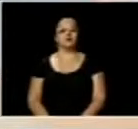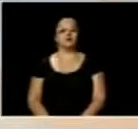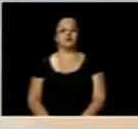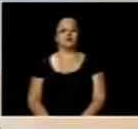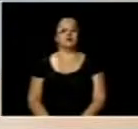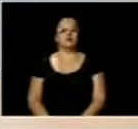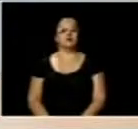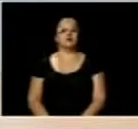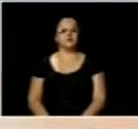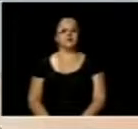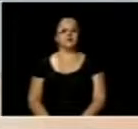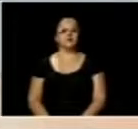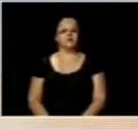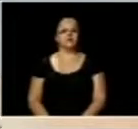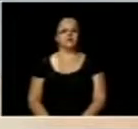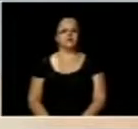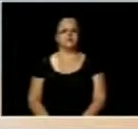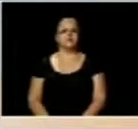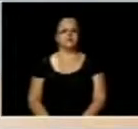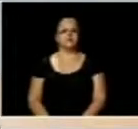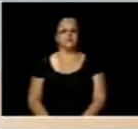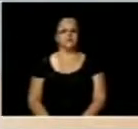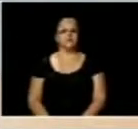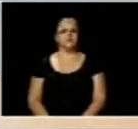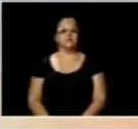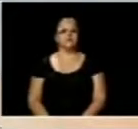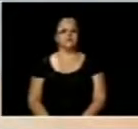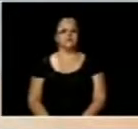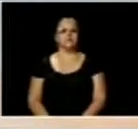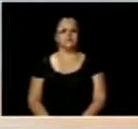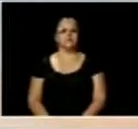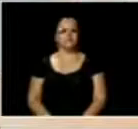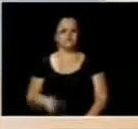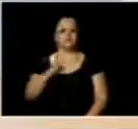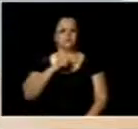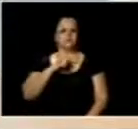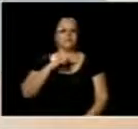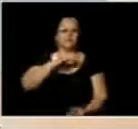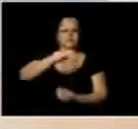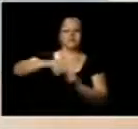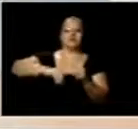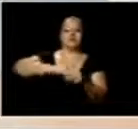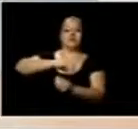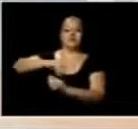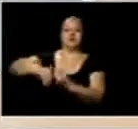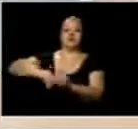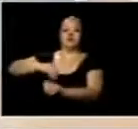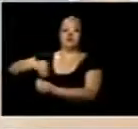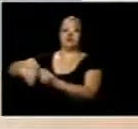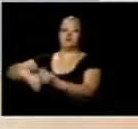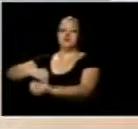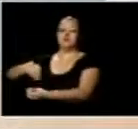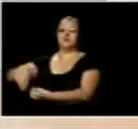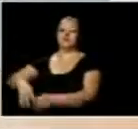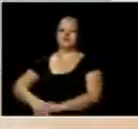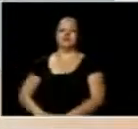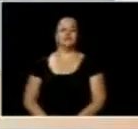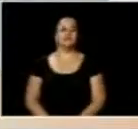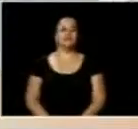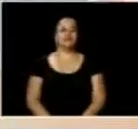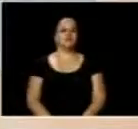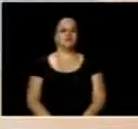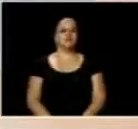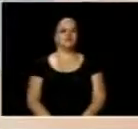aí panfletos aqui na Câmara, todo aquele auê, e aí a população tem uma visão equivocada. O